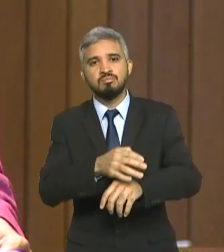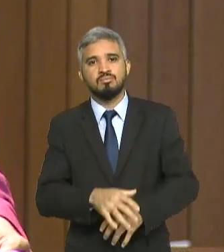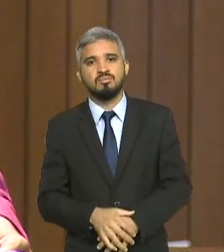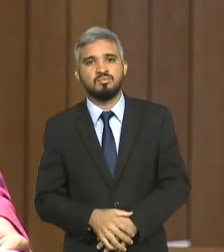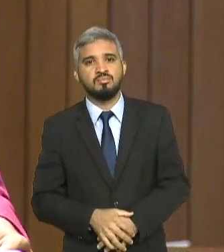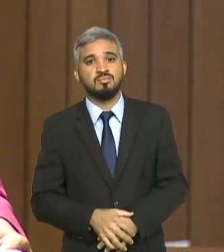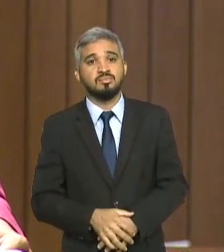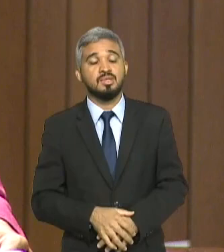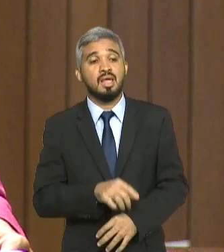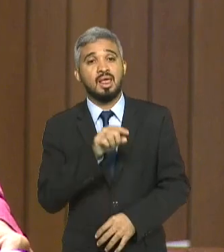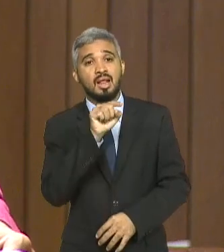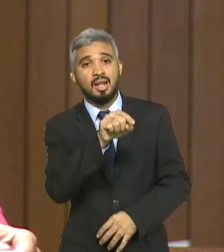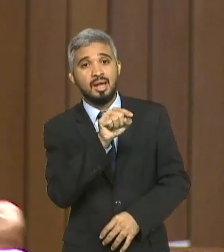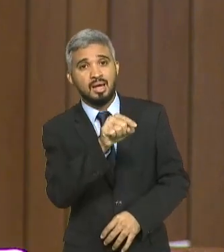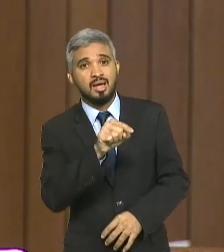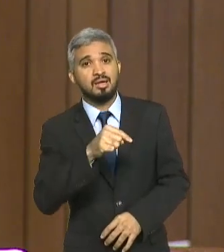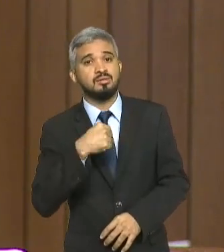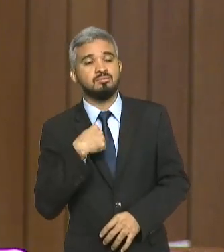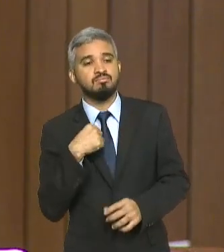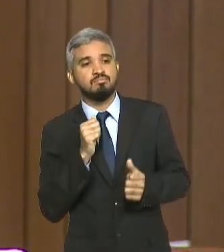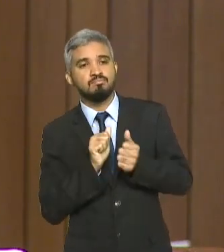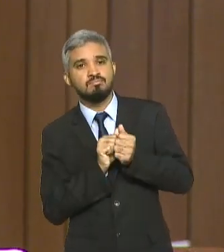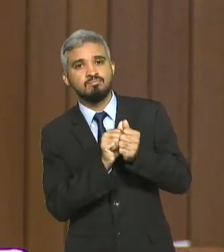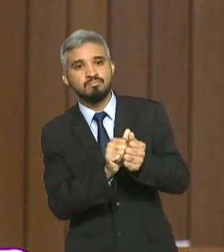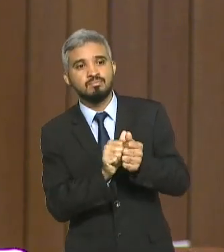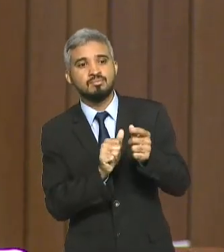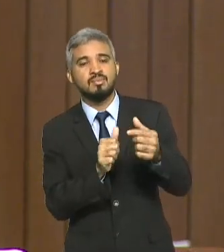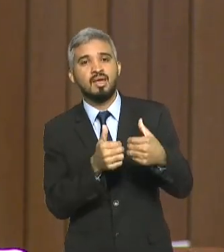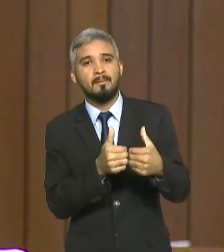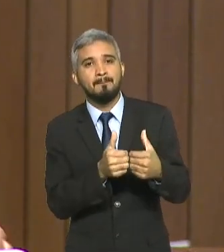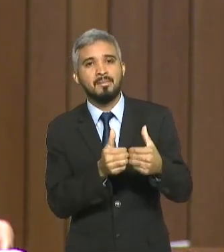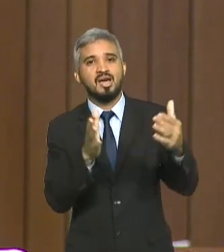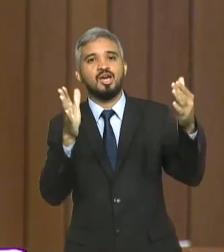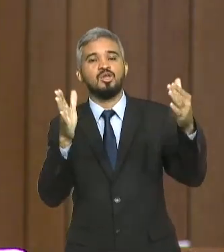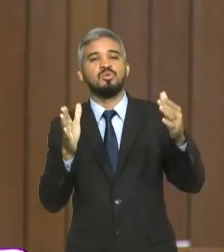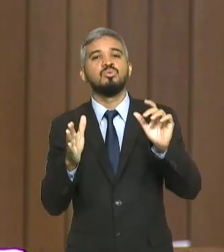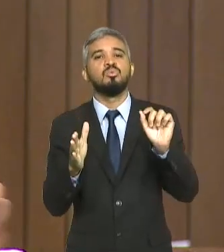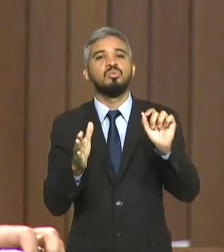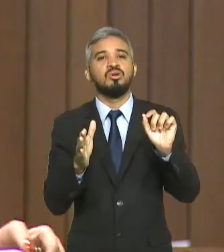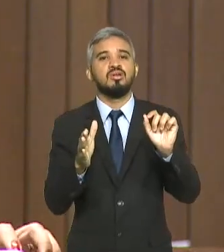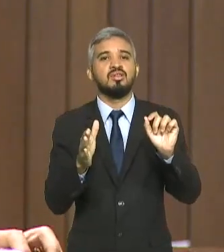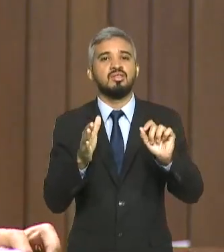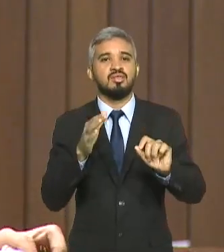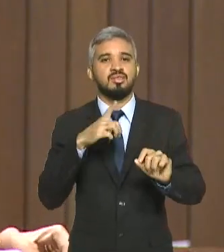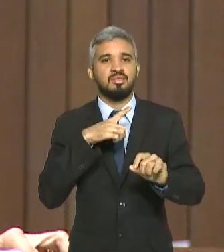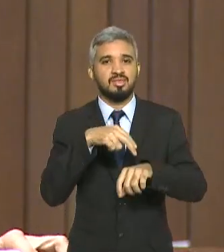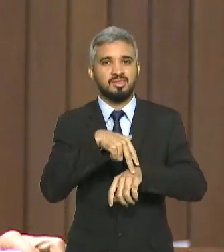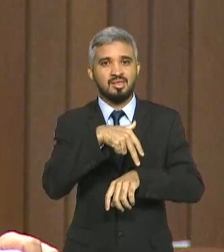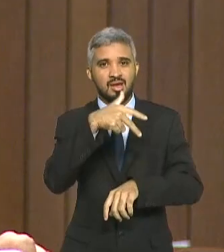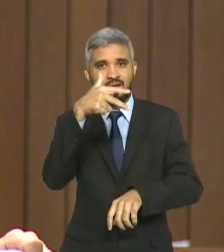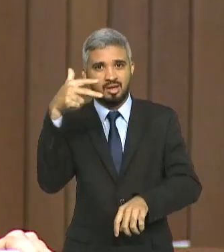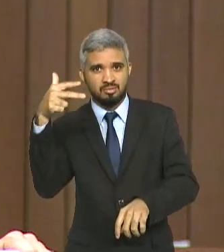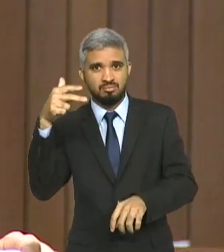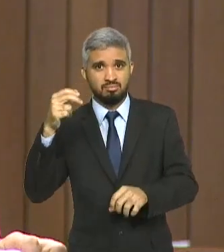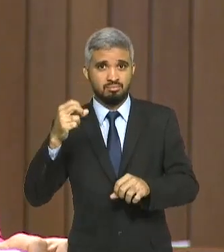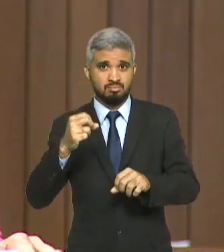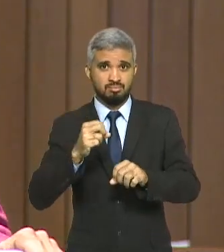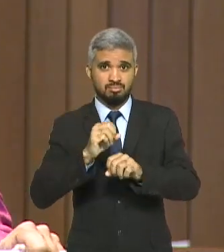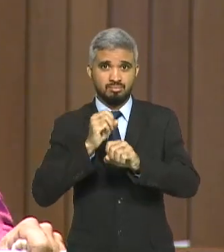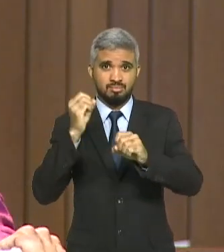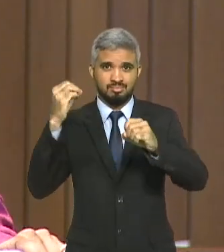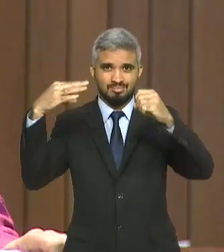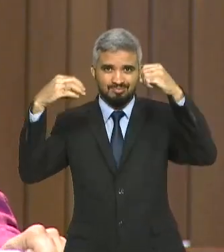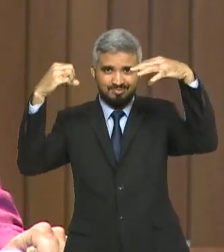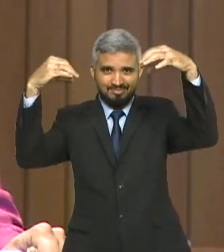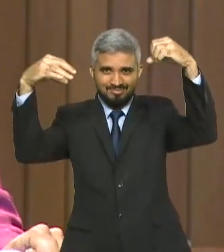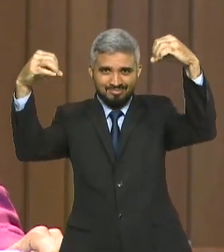poder participar da abertura do Natal Iluminado. Eu já ouvia falar que Caxias